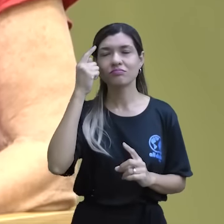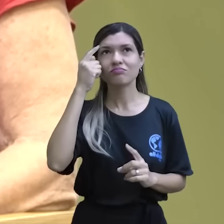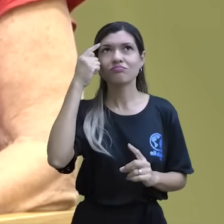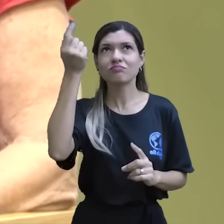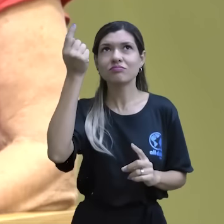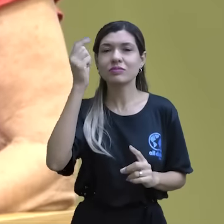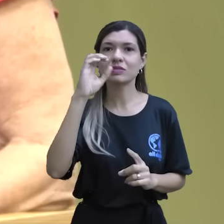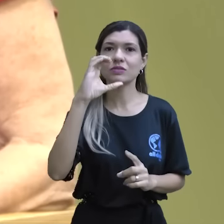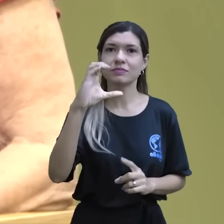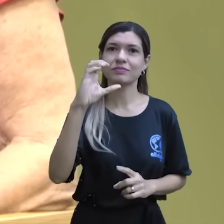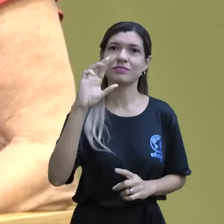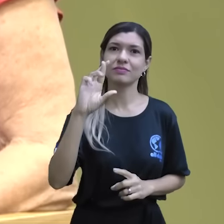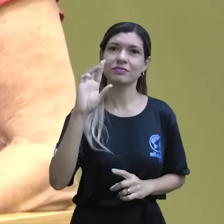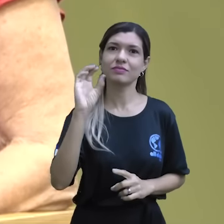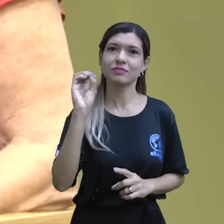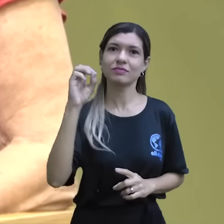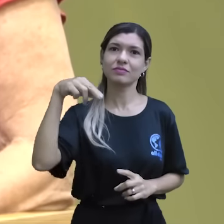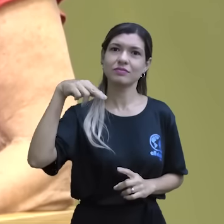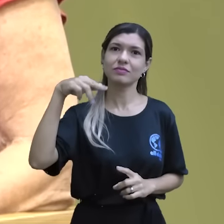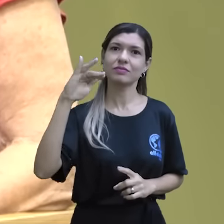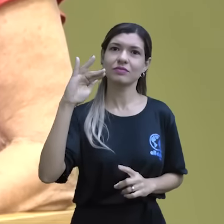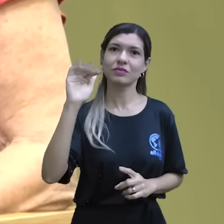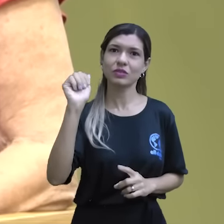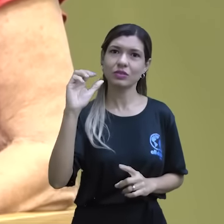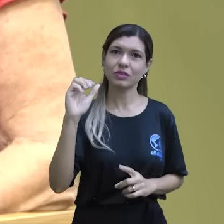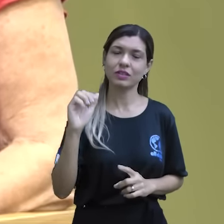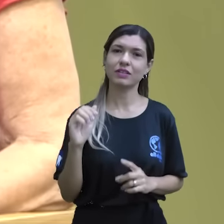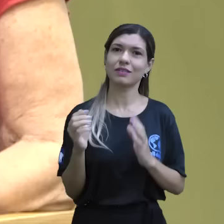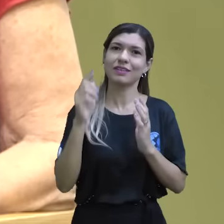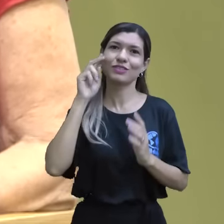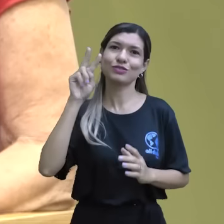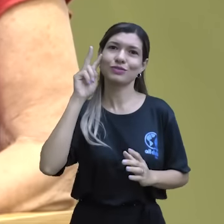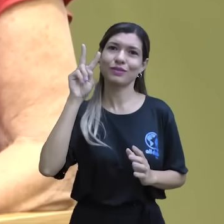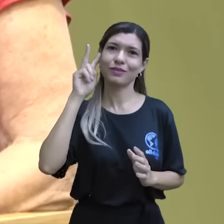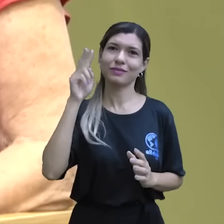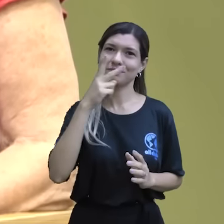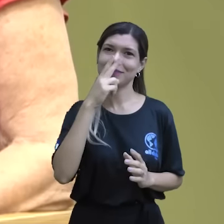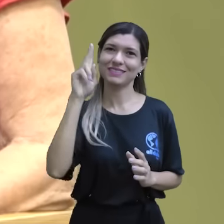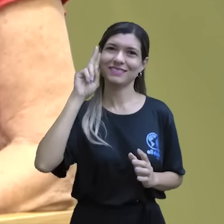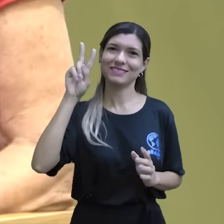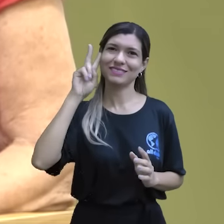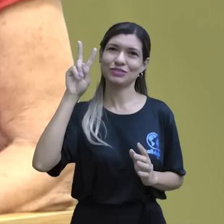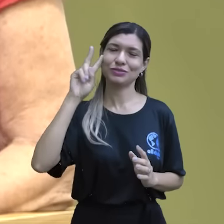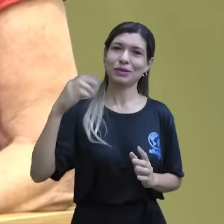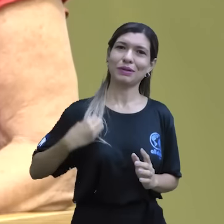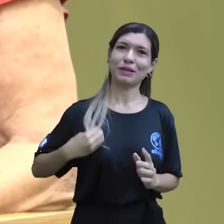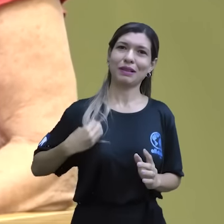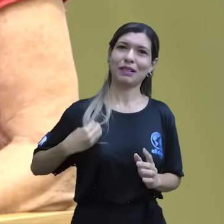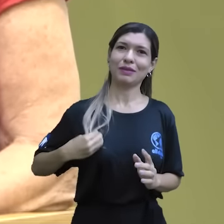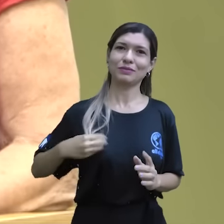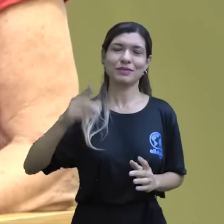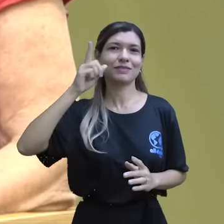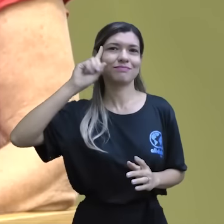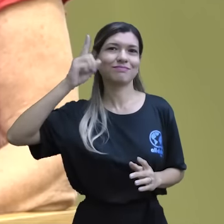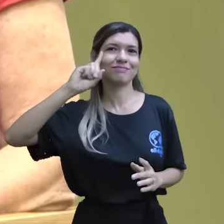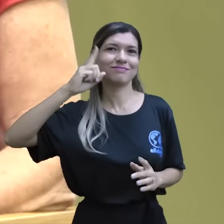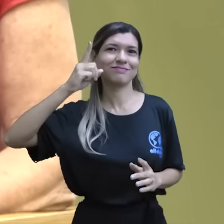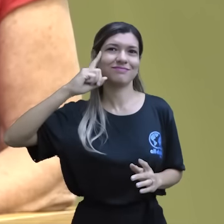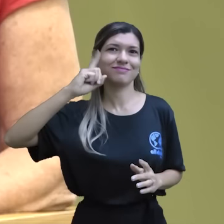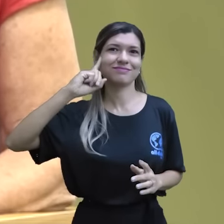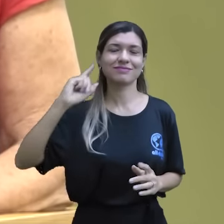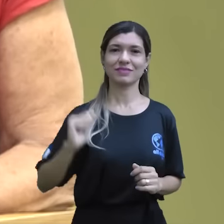pesquisei muito na Biblioteca Nacional e trabalhei, começo com o Rio de Janeiro, as crônicas de